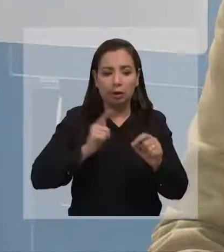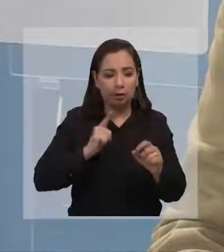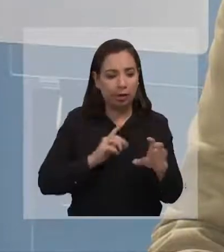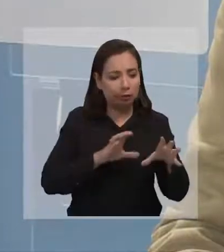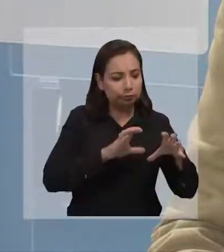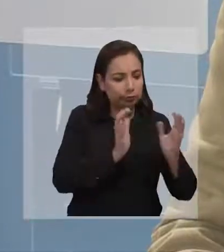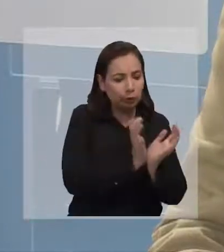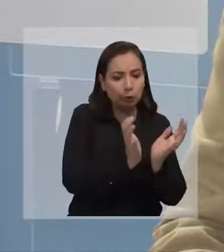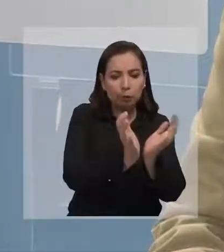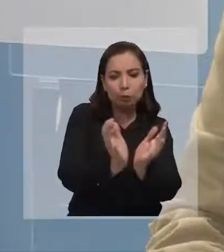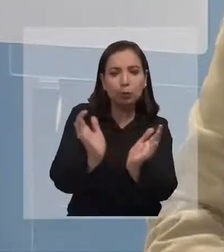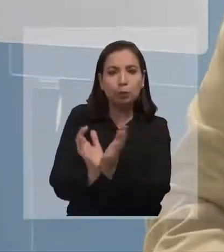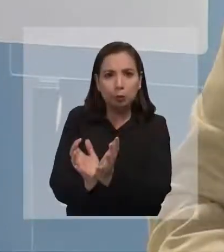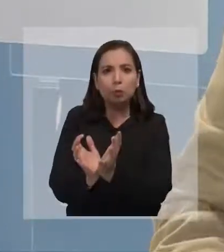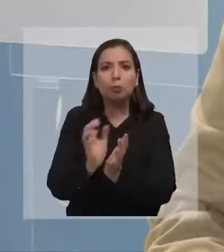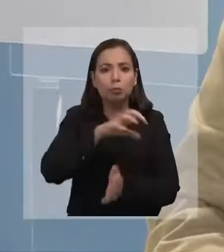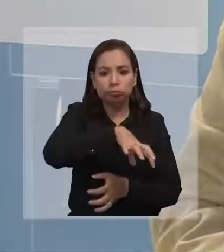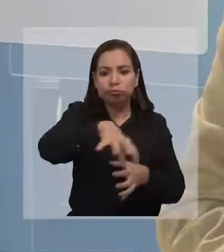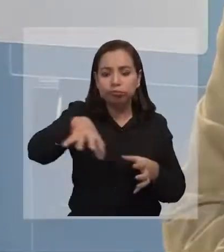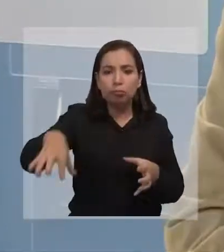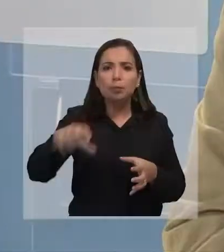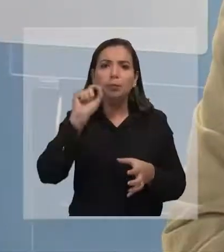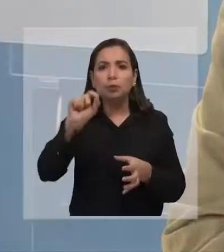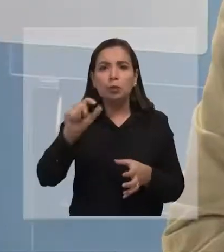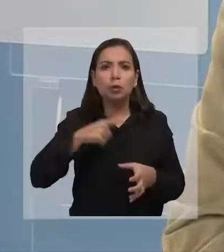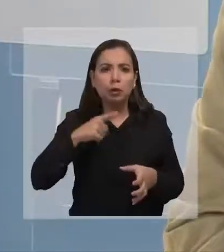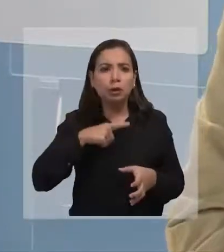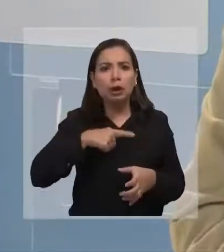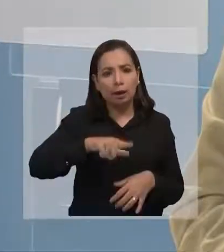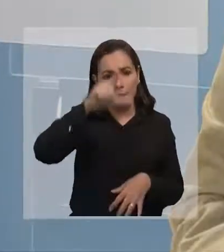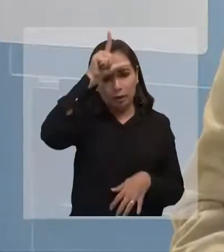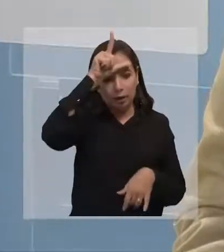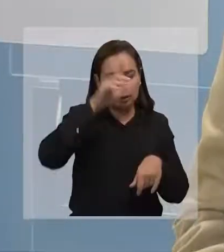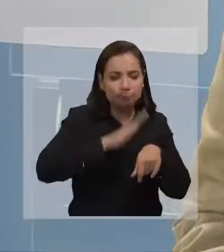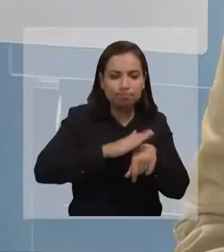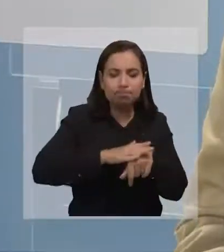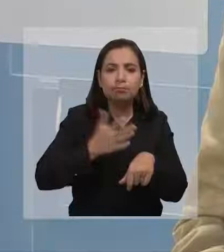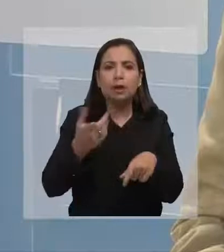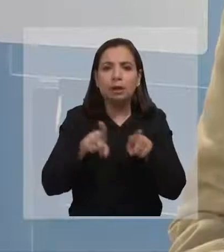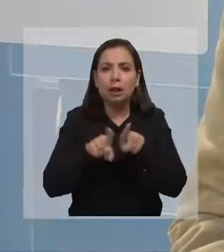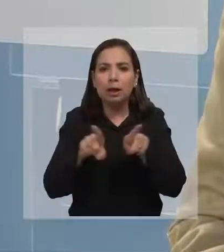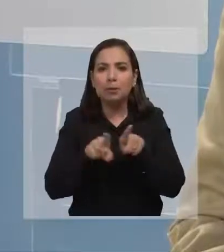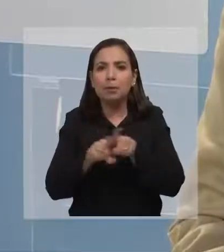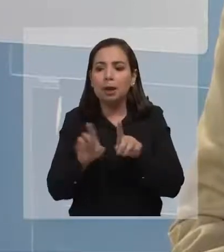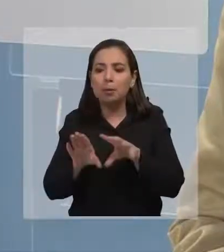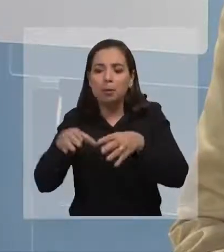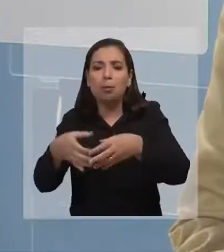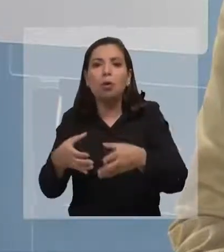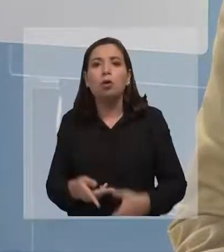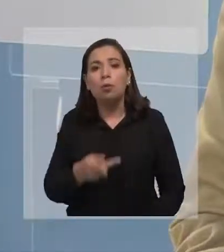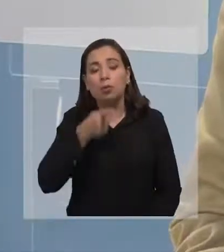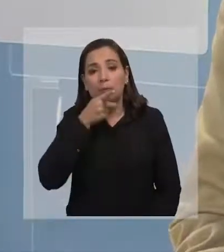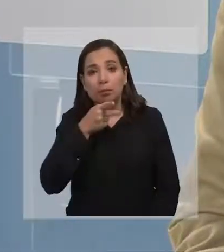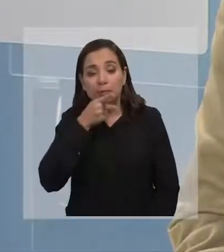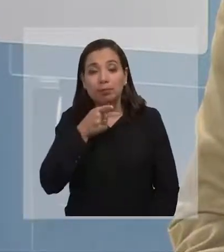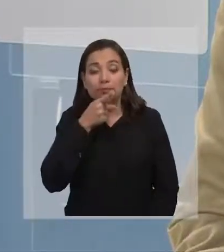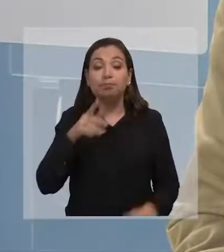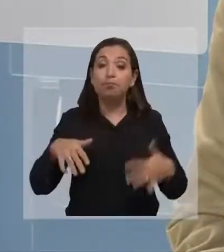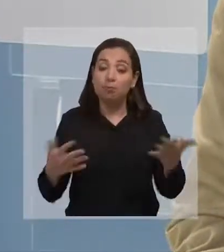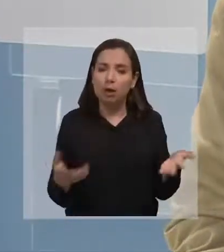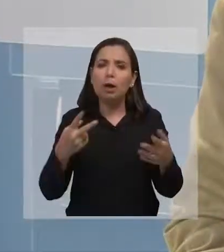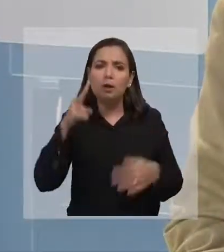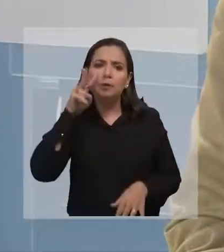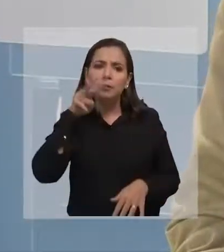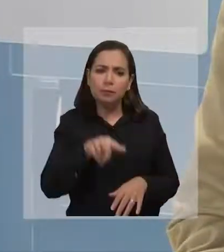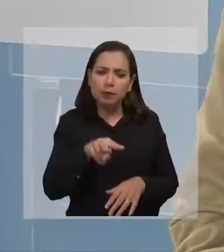bancadas temáticas, considerando alguns aspectos das lideranças partidárias, dos blocos partidários, né? E do